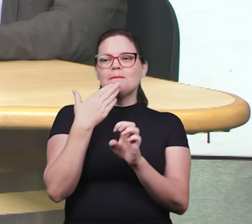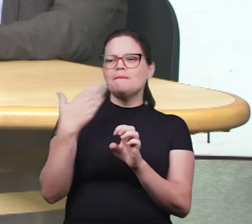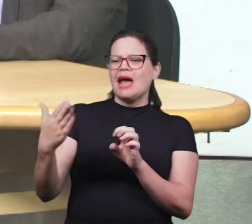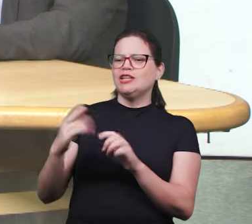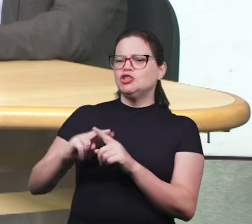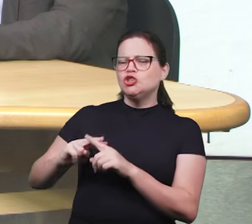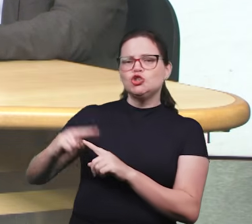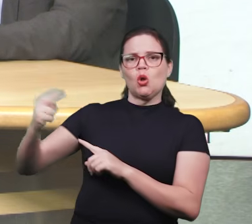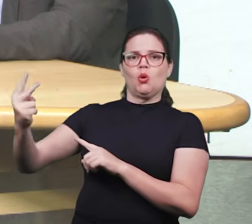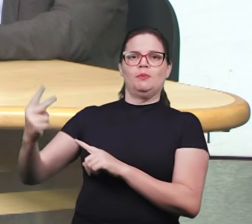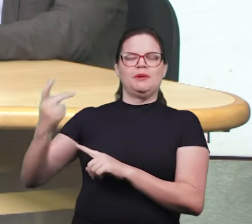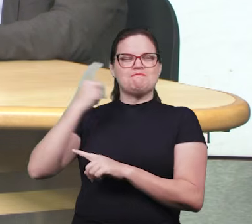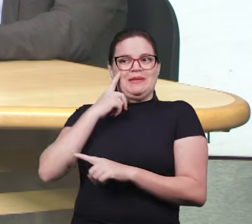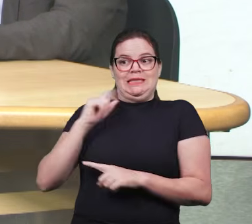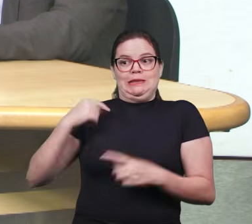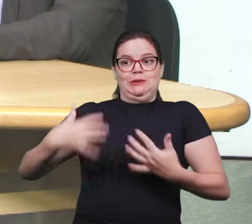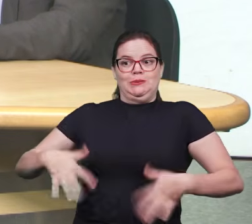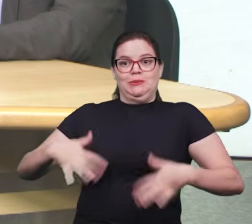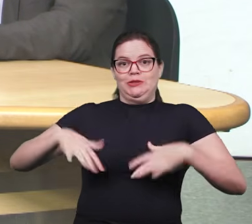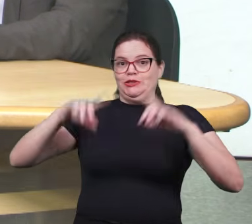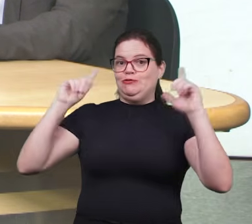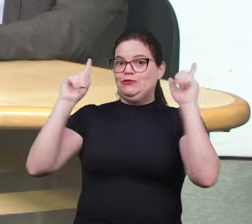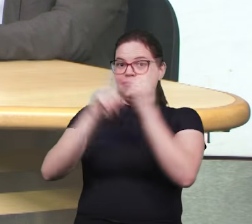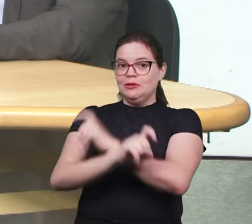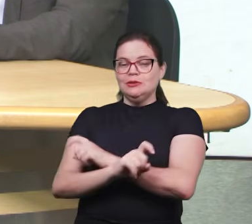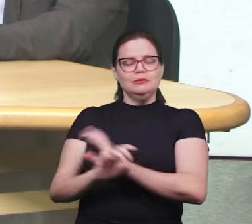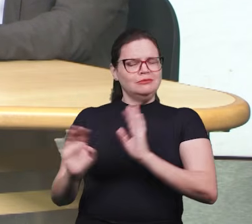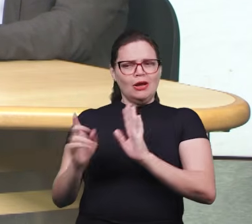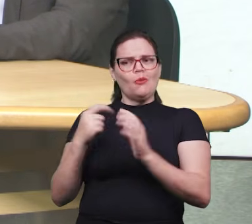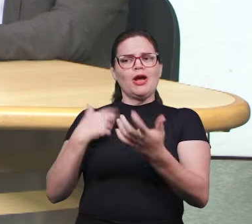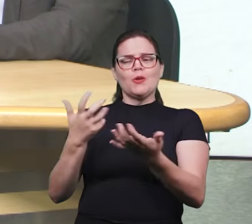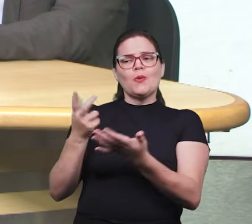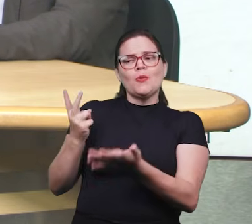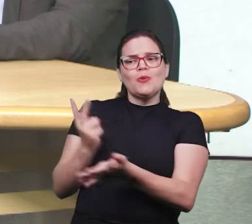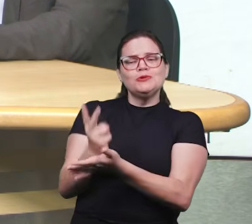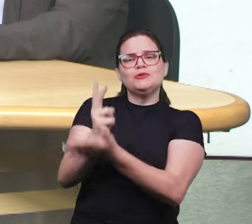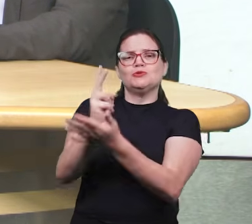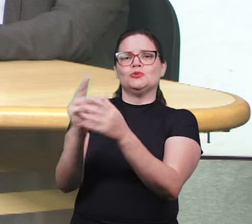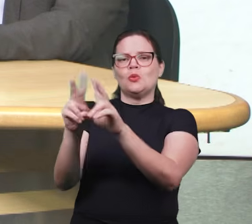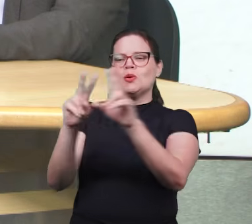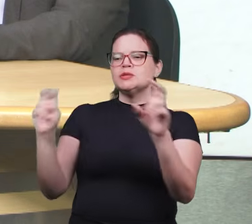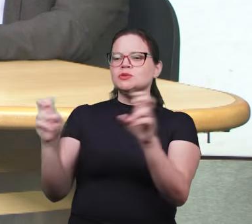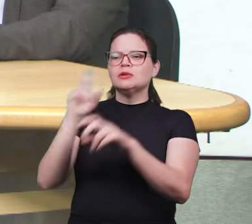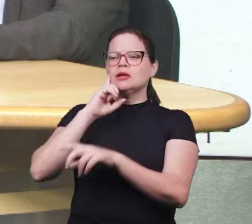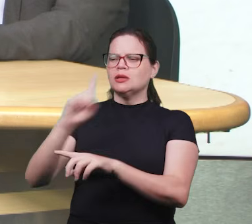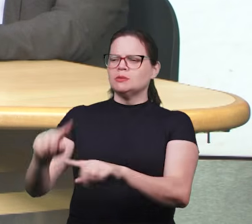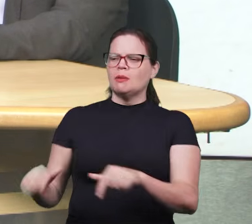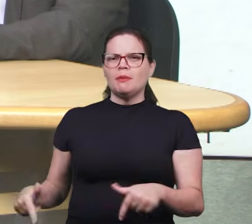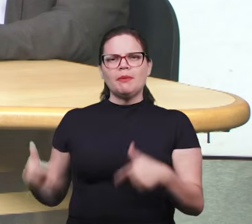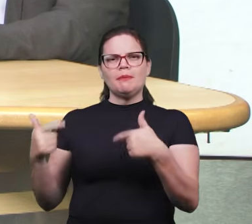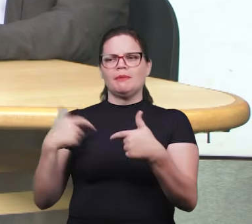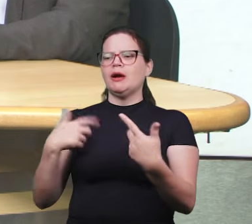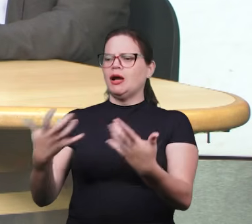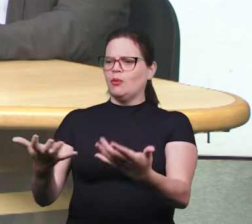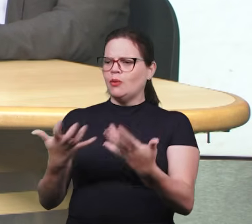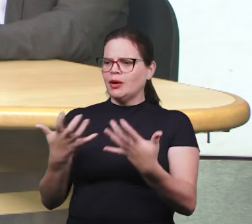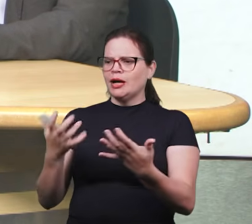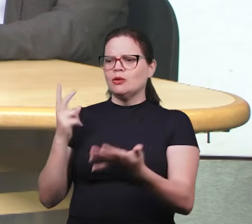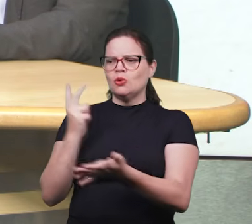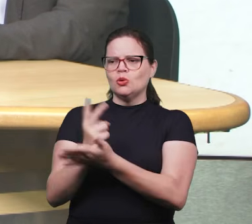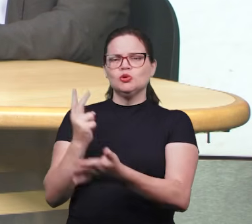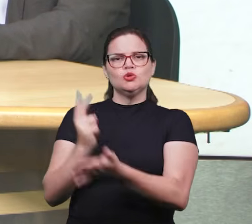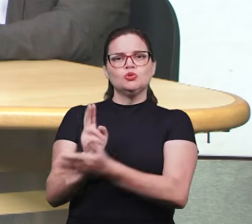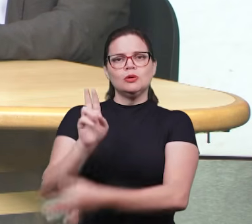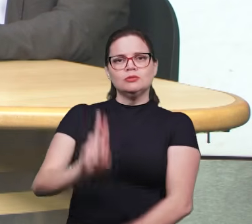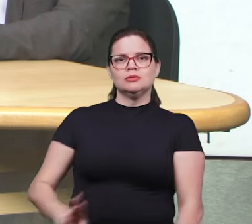né? Porção dobrada, né? Exatamente. Ele queria dar continuidade àquela obra de Deus, mas ele queria